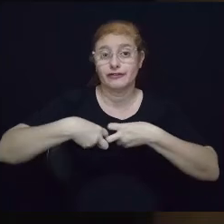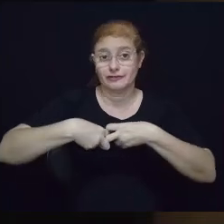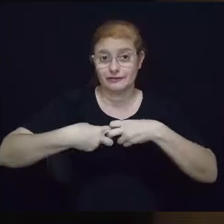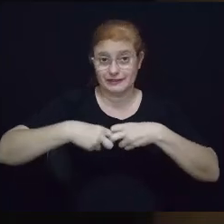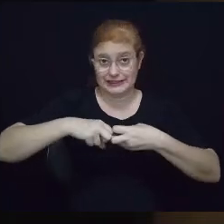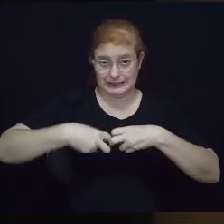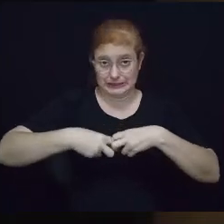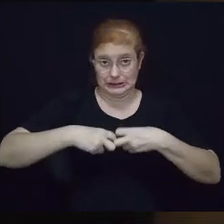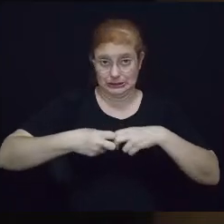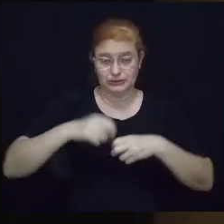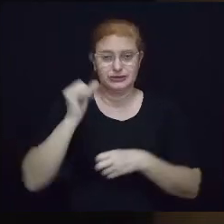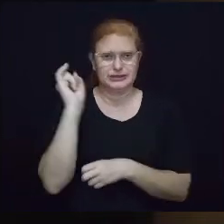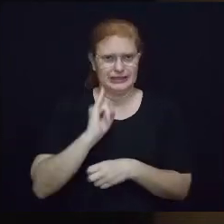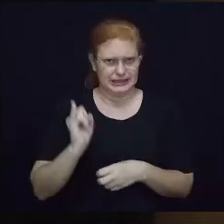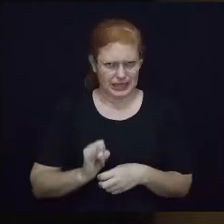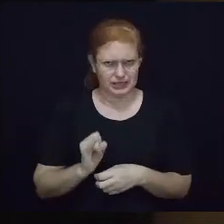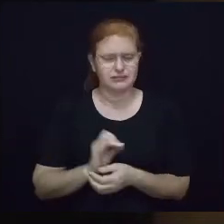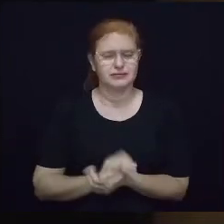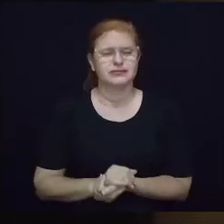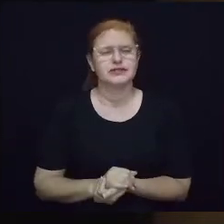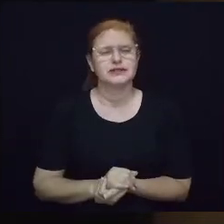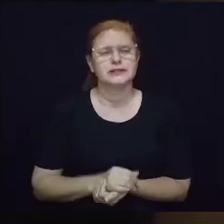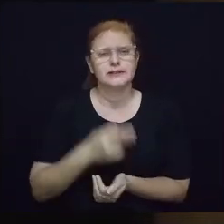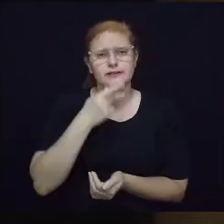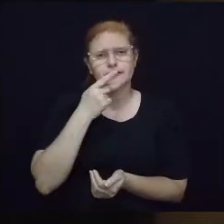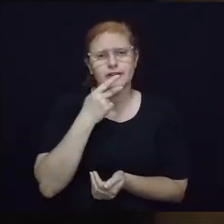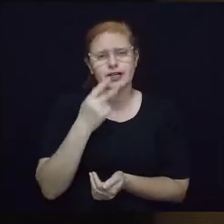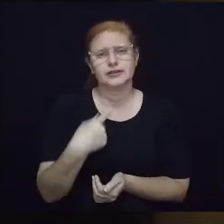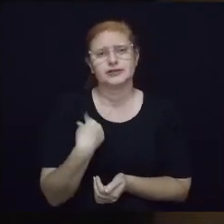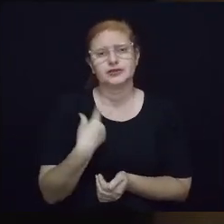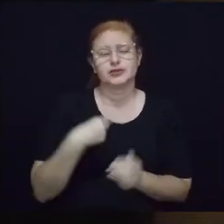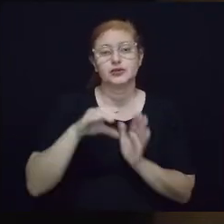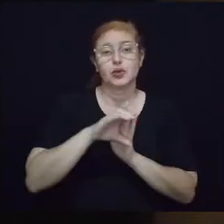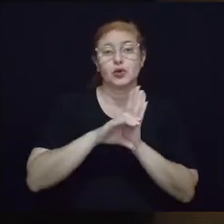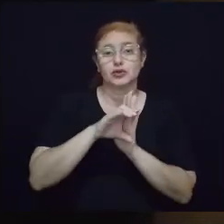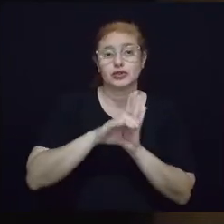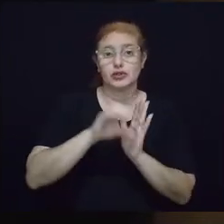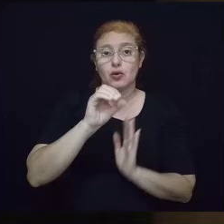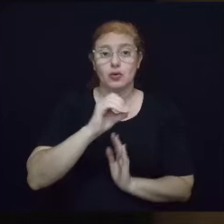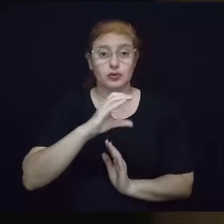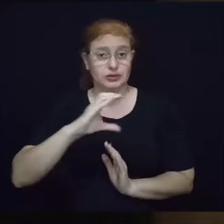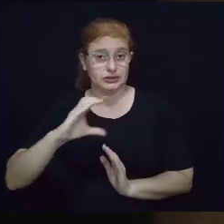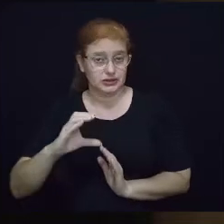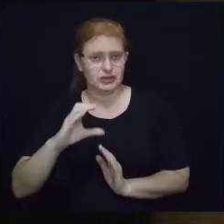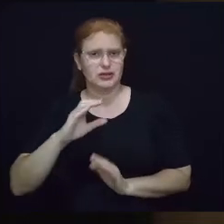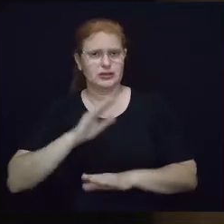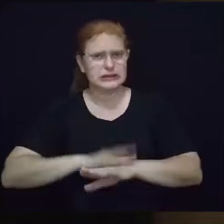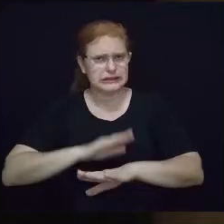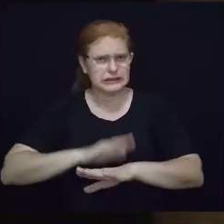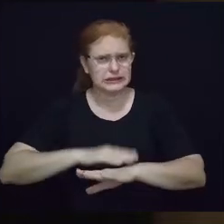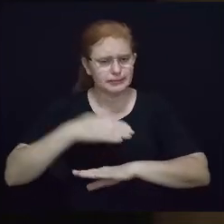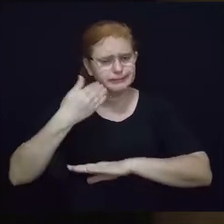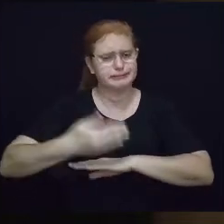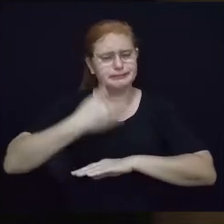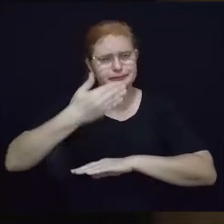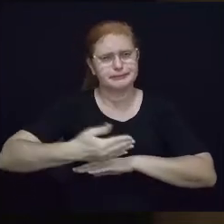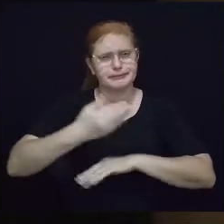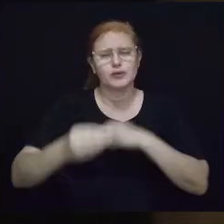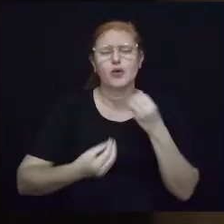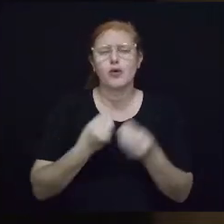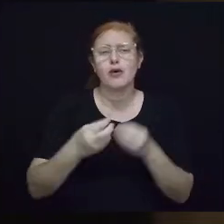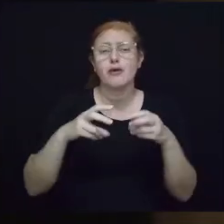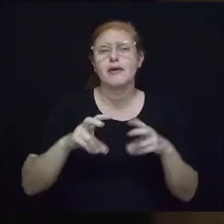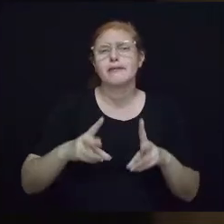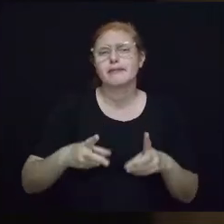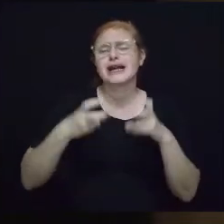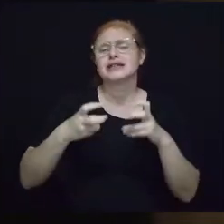do Tempo. Ele fala do nosso conceito ocidental de como o tempo passa, como nós percebemos o tempo.